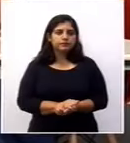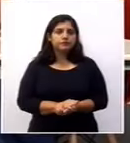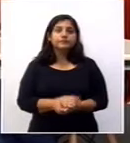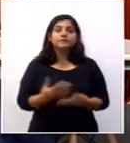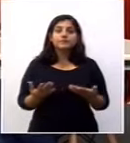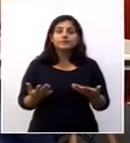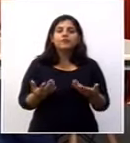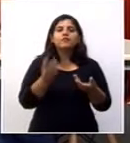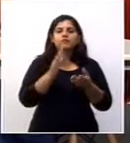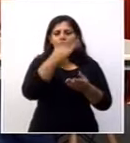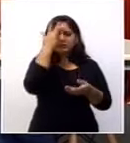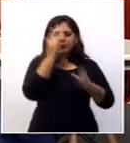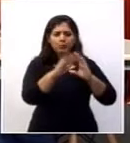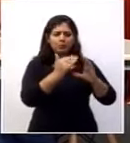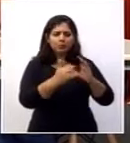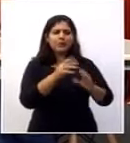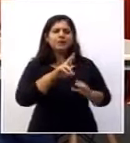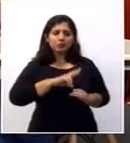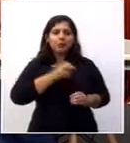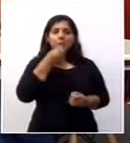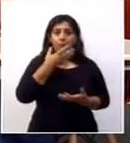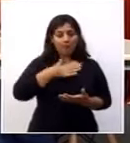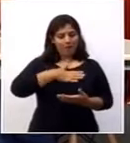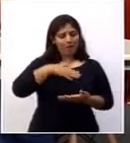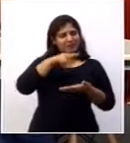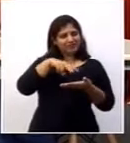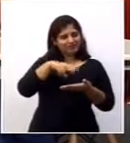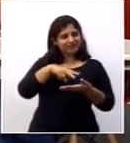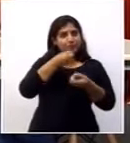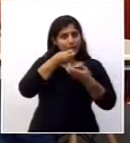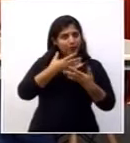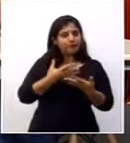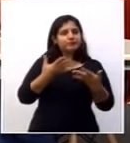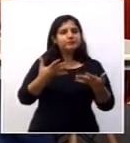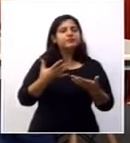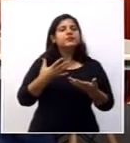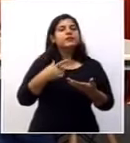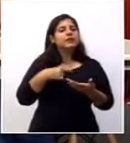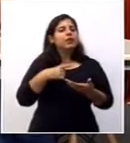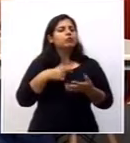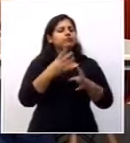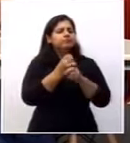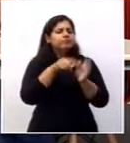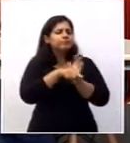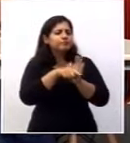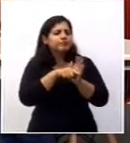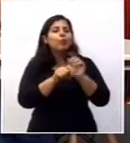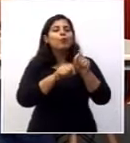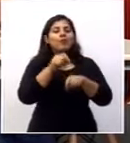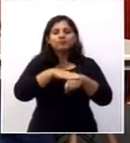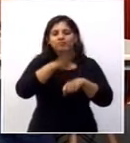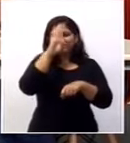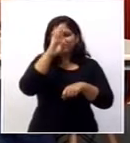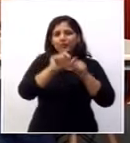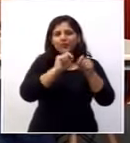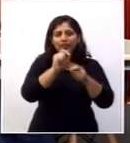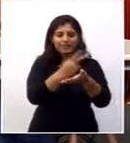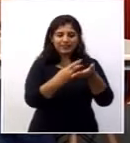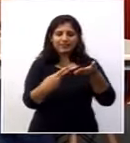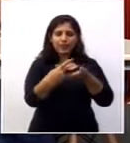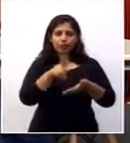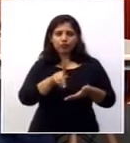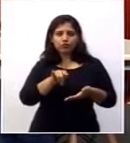Bom, bastante gente aqui respondeu que sim, é um bom leitor. E pela minha estatística, Gibi ganhou esmagadoramente.